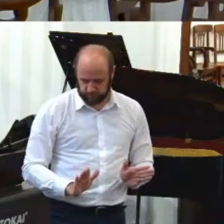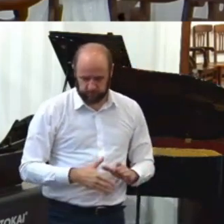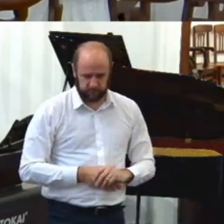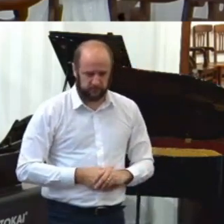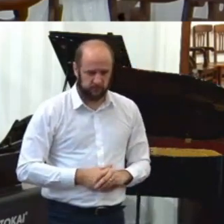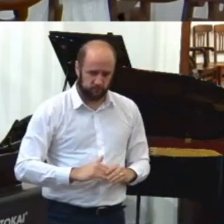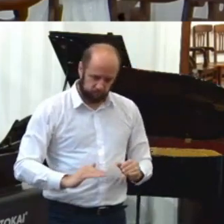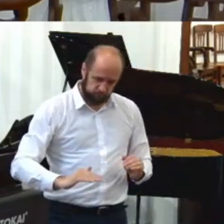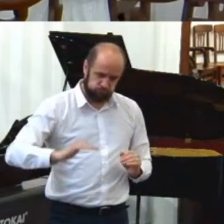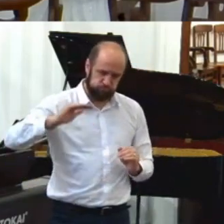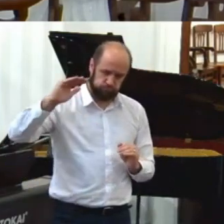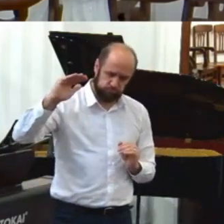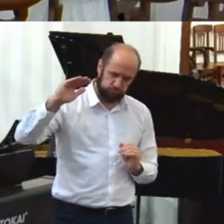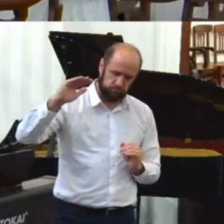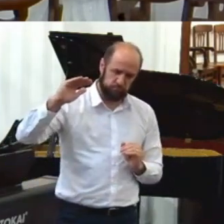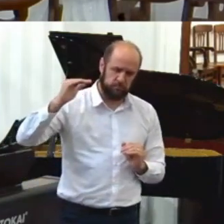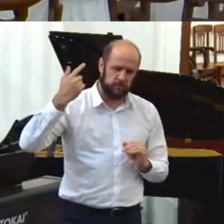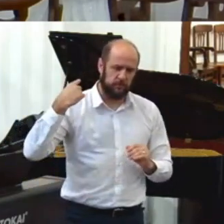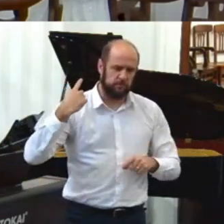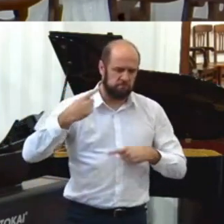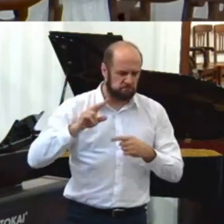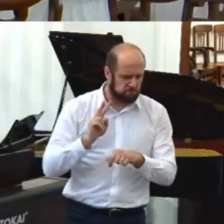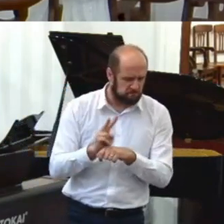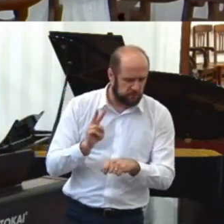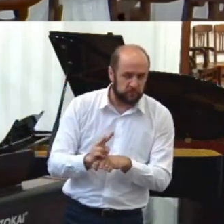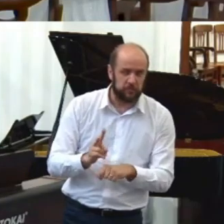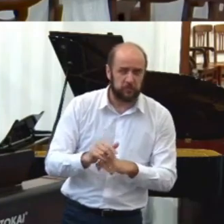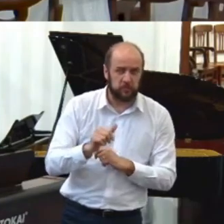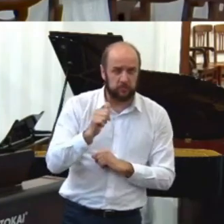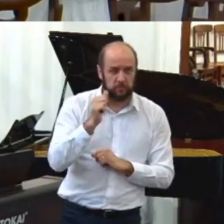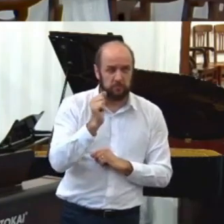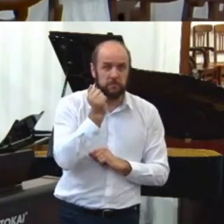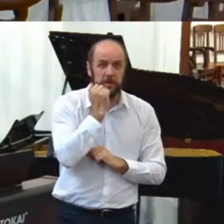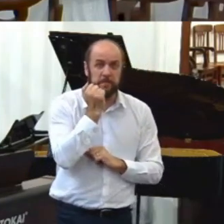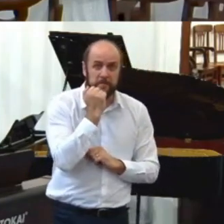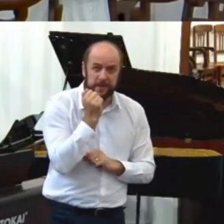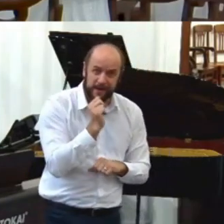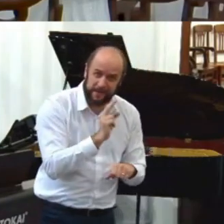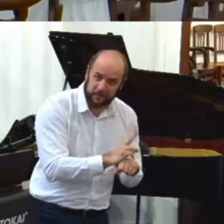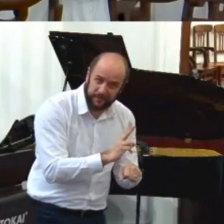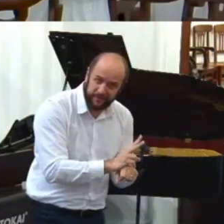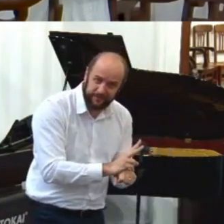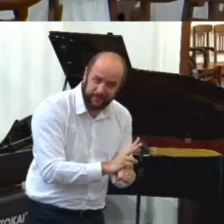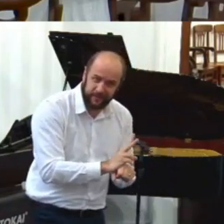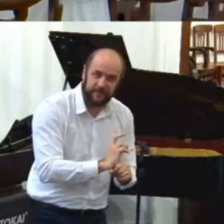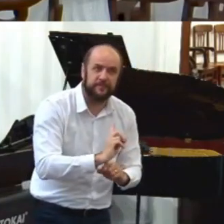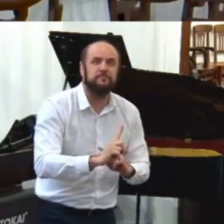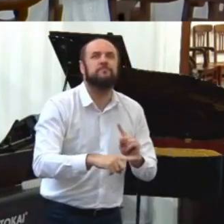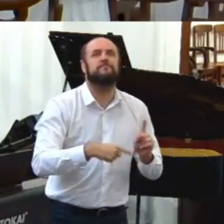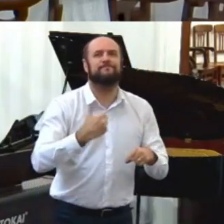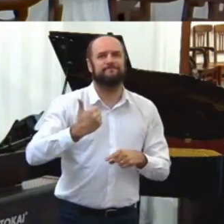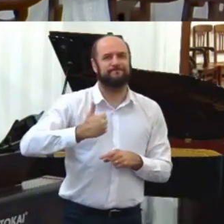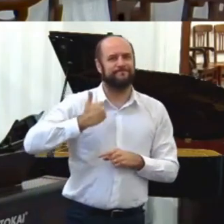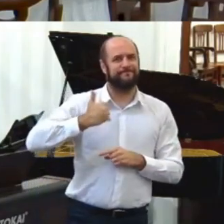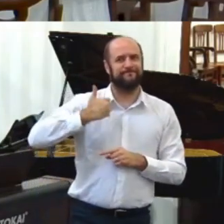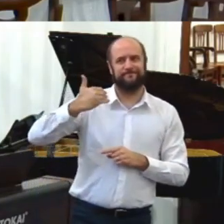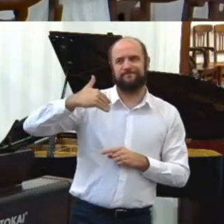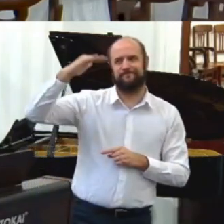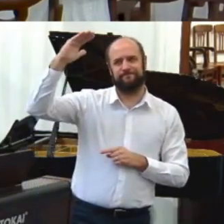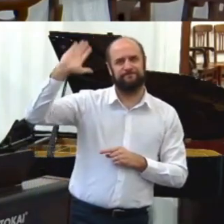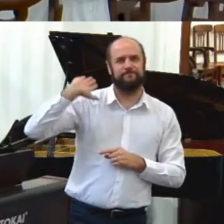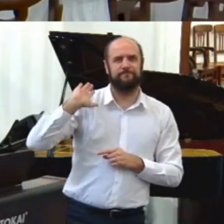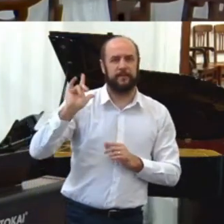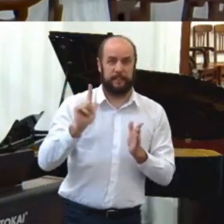nasceu, cresceu, foi criado pela própria mãe. Quando ele atinge a maioridade, um